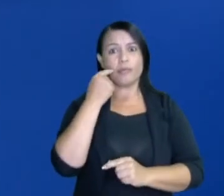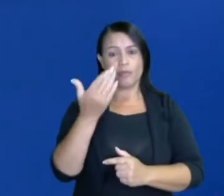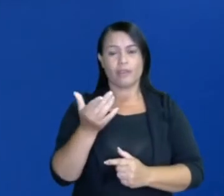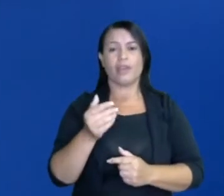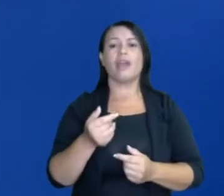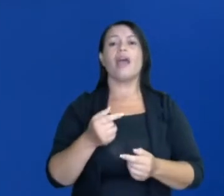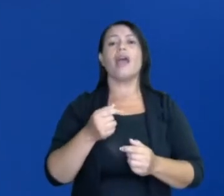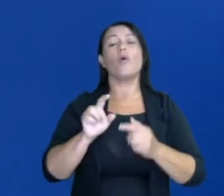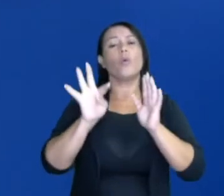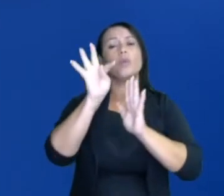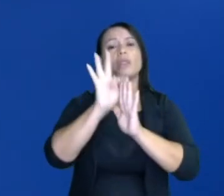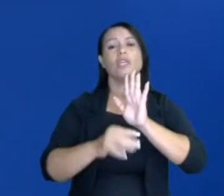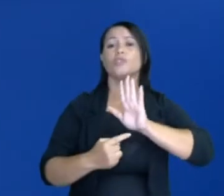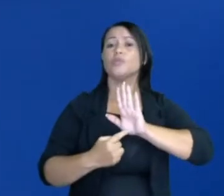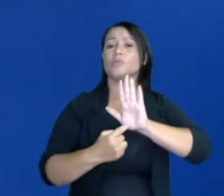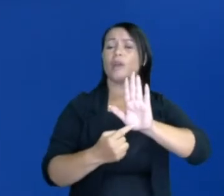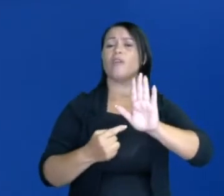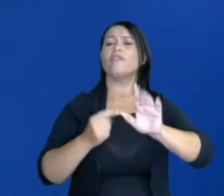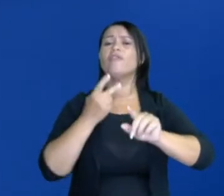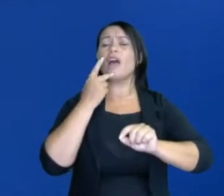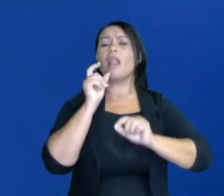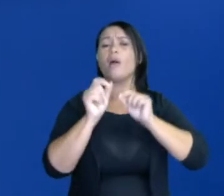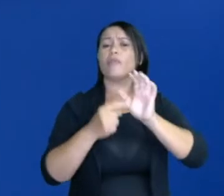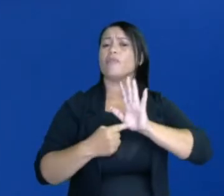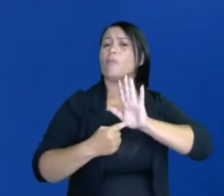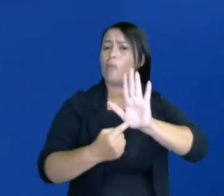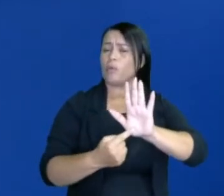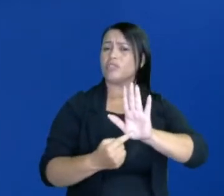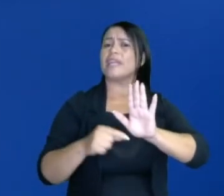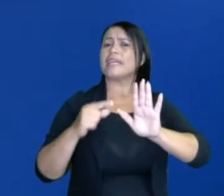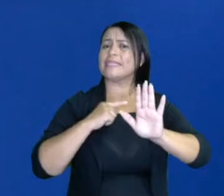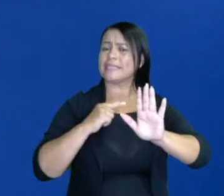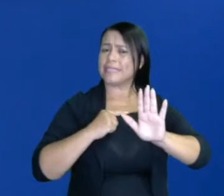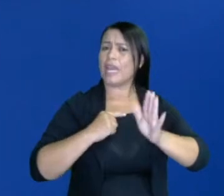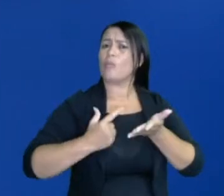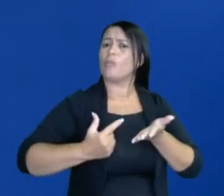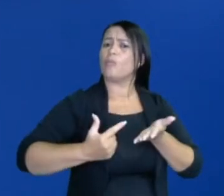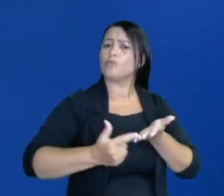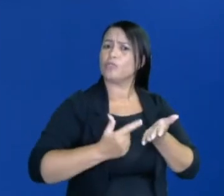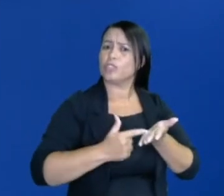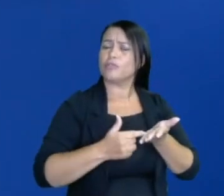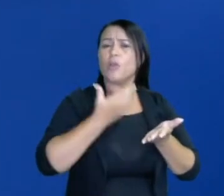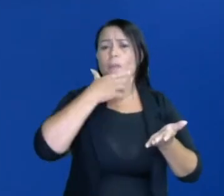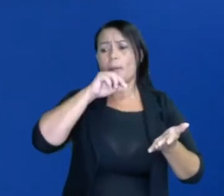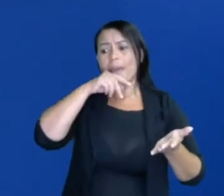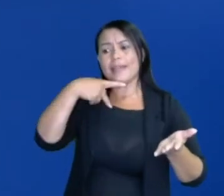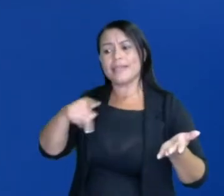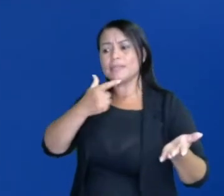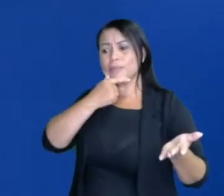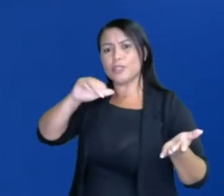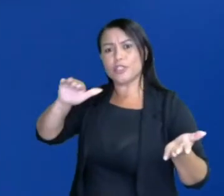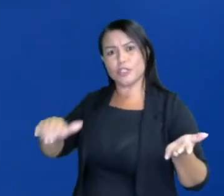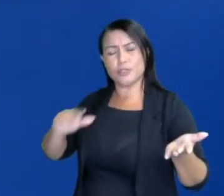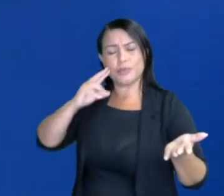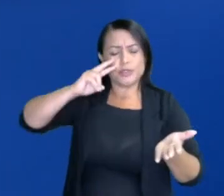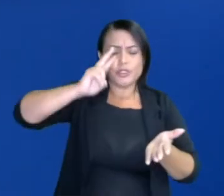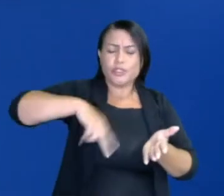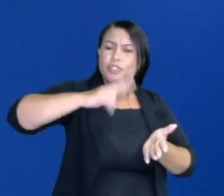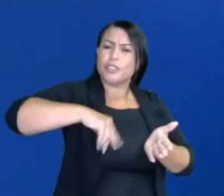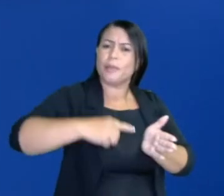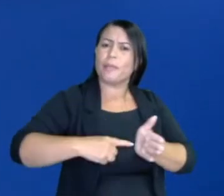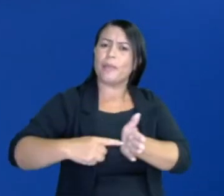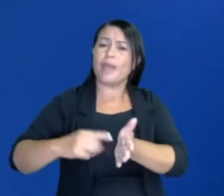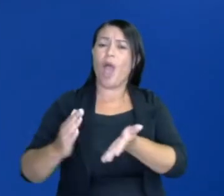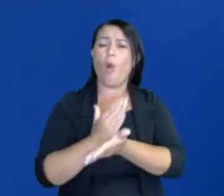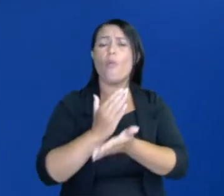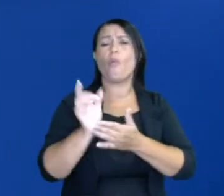ele vai falar, né, justamente que na enciclopédia que o pai desse menino lia para ele, algumas palavras